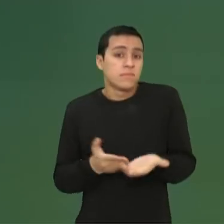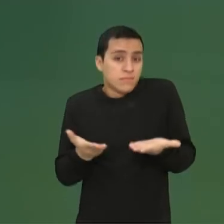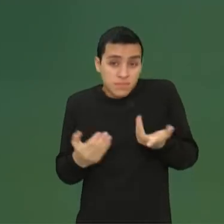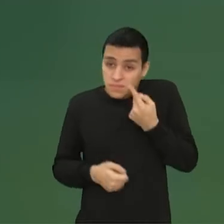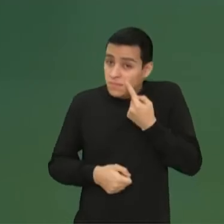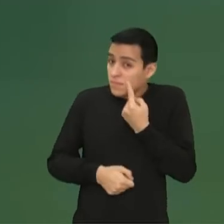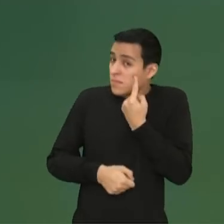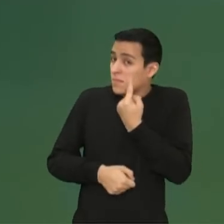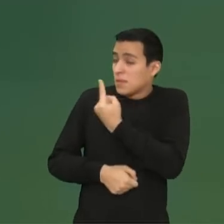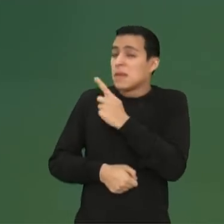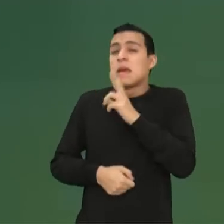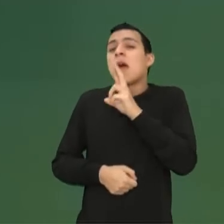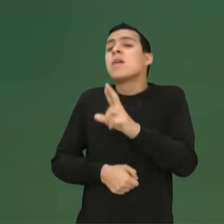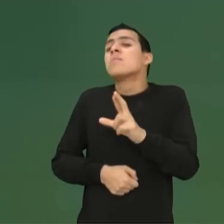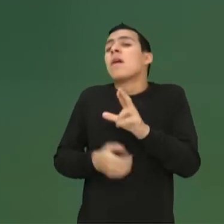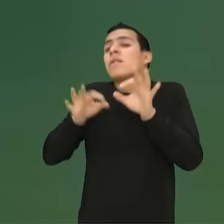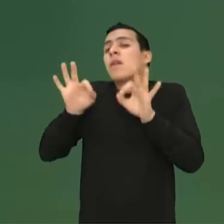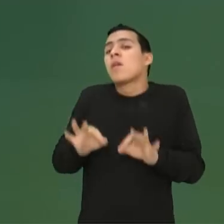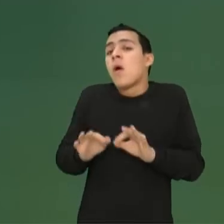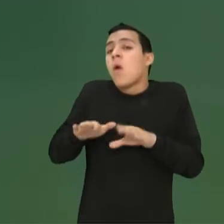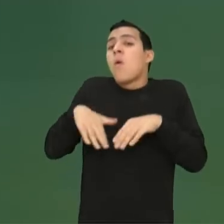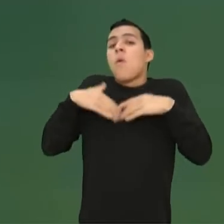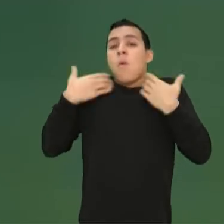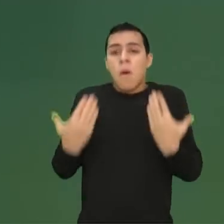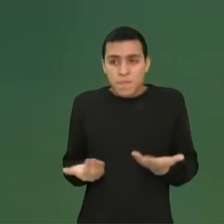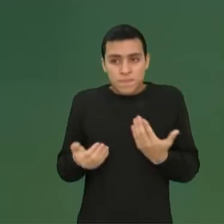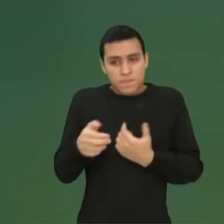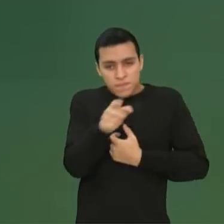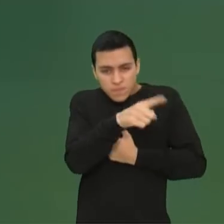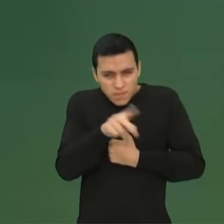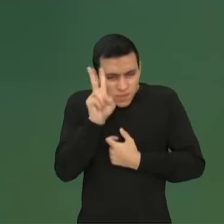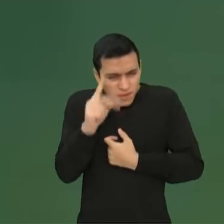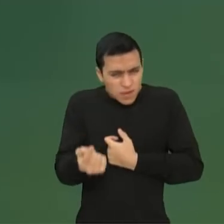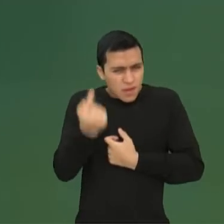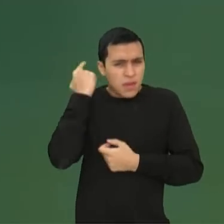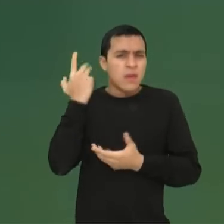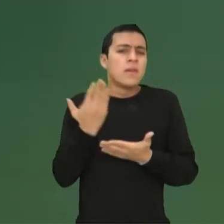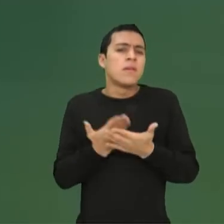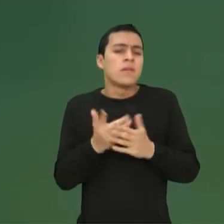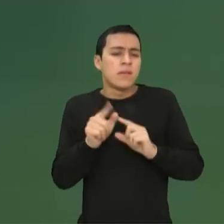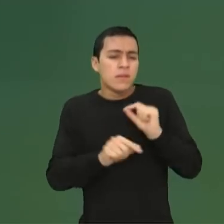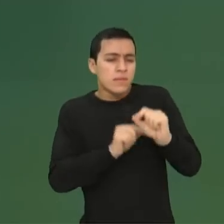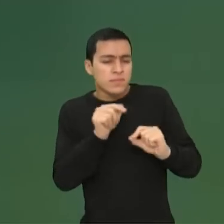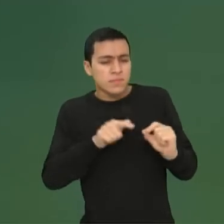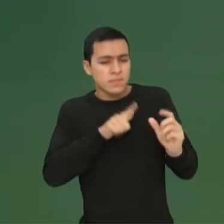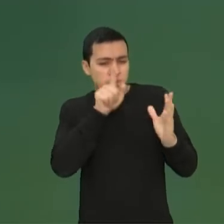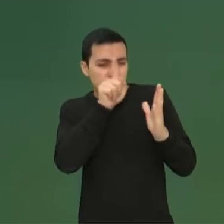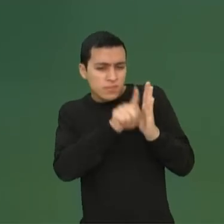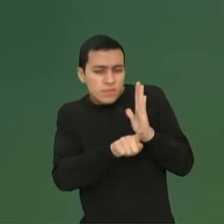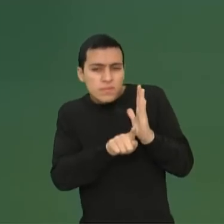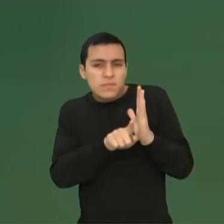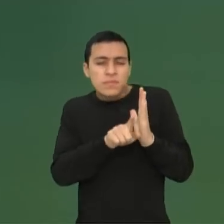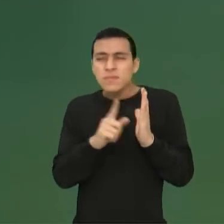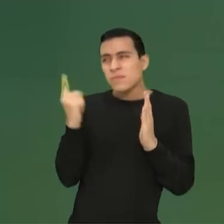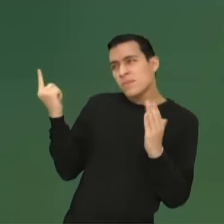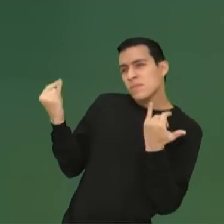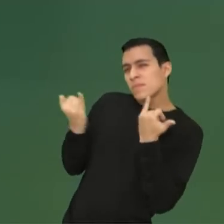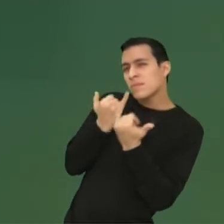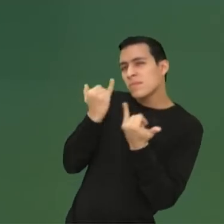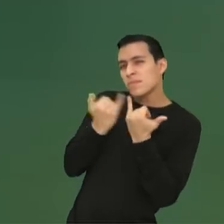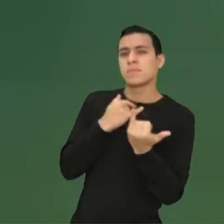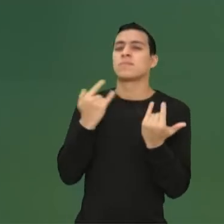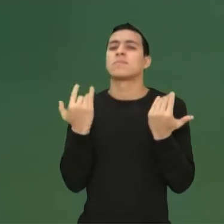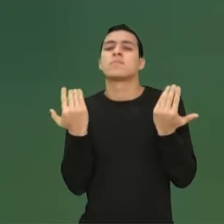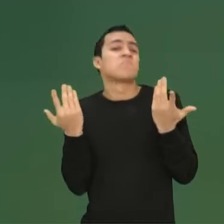Vamos ver a resposta correta desse exercício? Se vocês relembrarem da aula passada, tinha uma pergunta num quiz muito parecida com essa, que